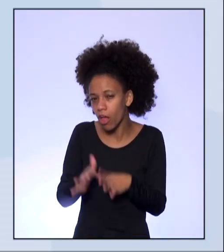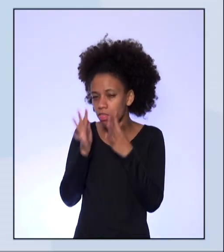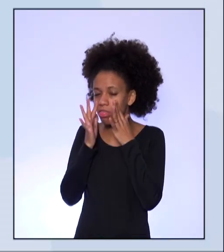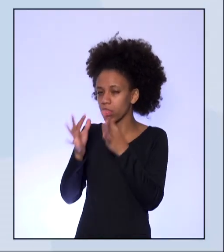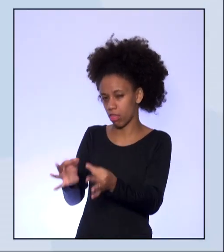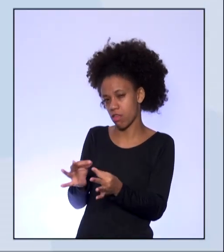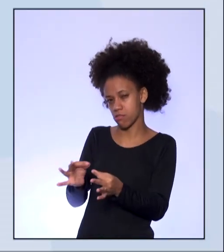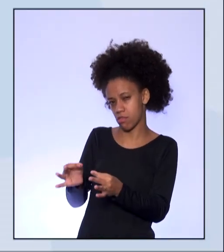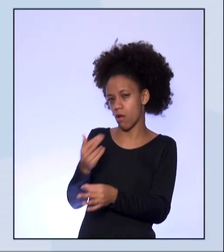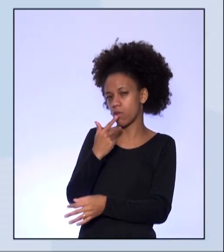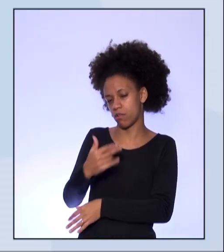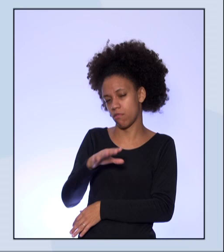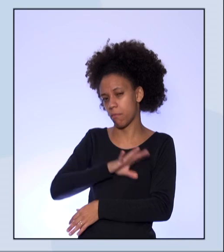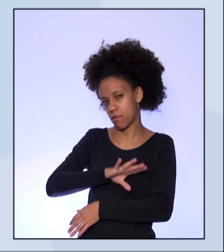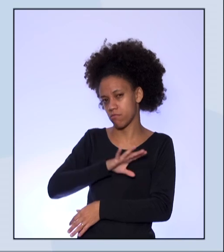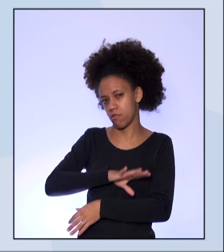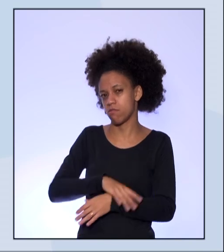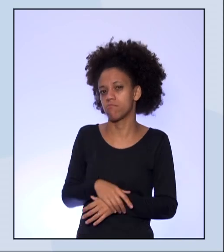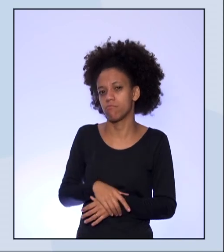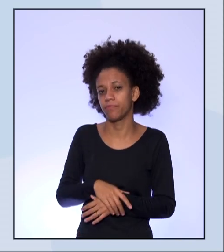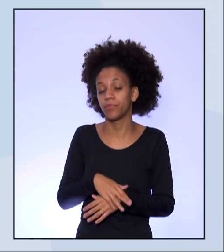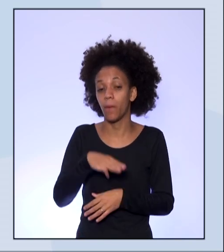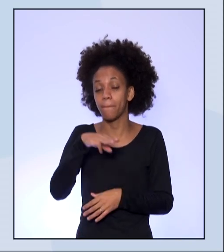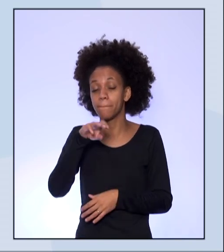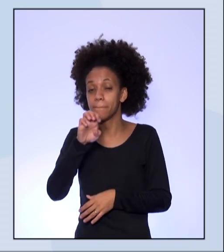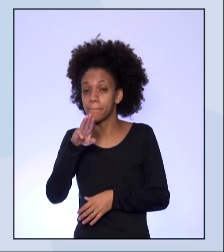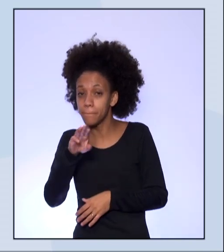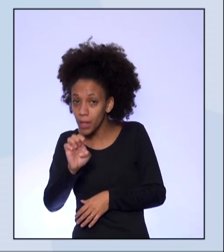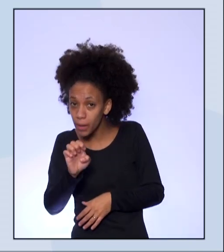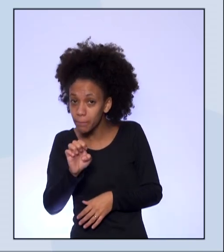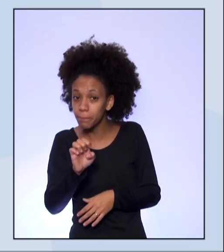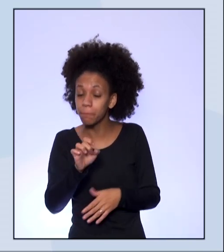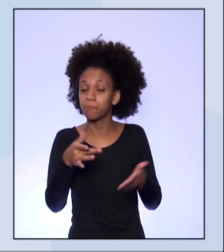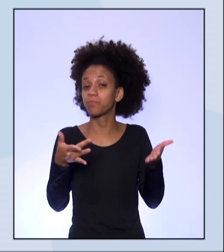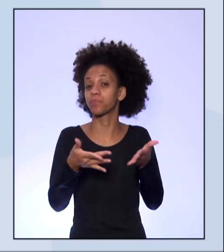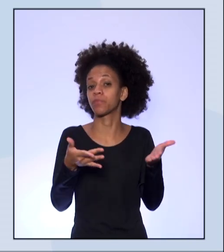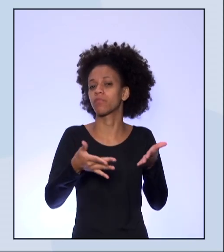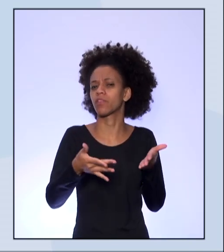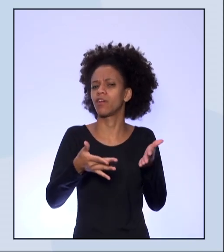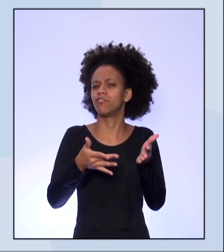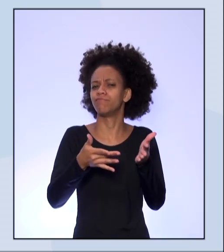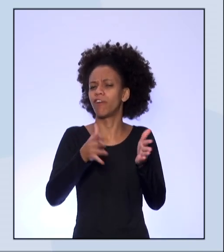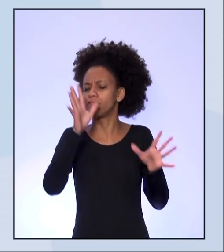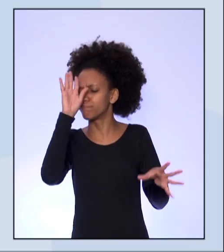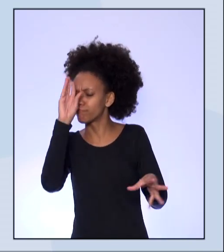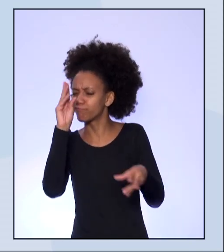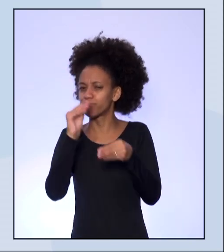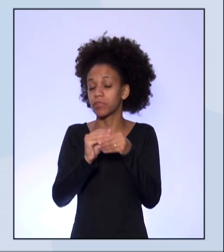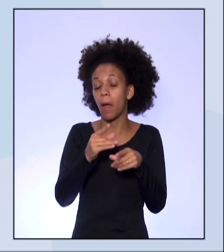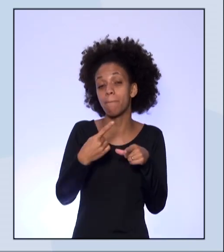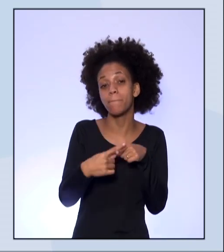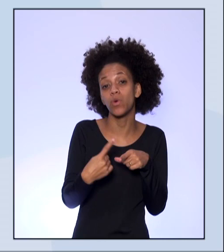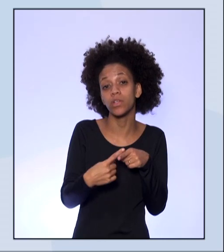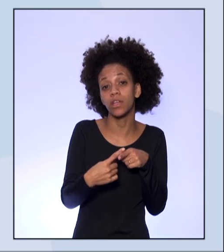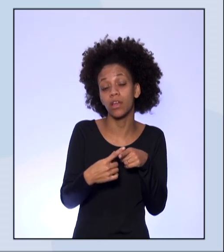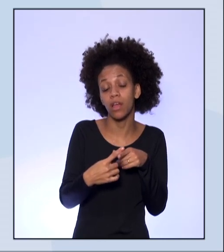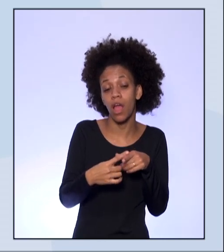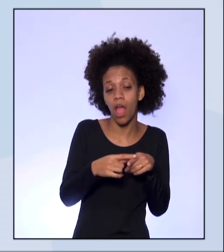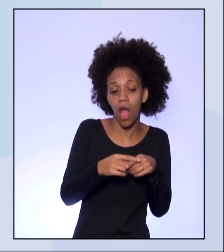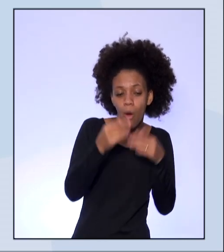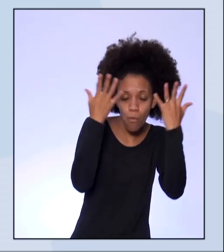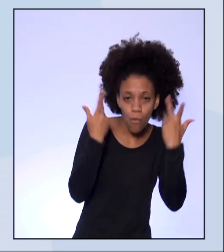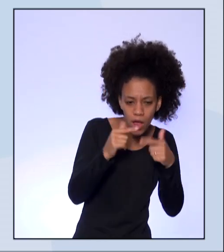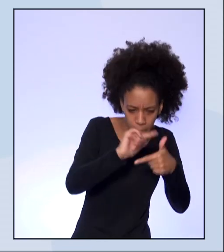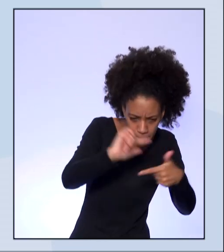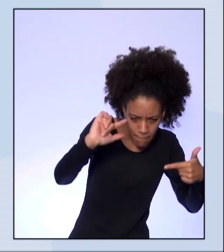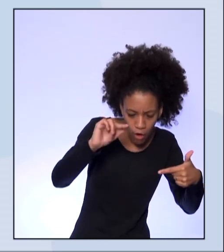aula de língua portuguesa? O meme que a gente estava falando agora fez todo o sentido, porque o animal era uma foca. E aí eu